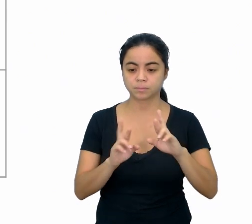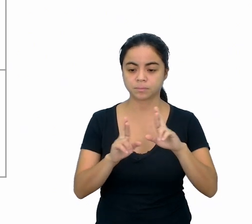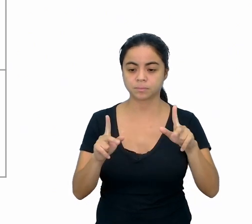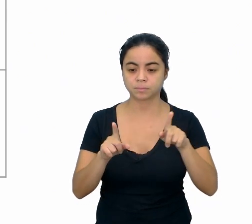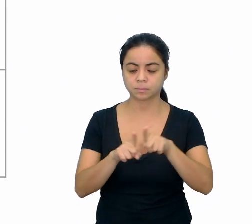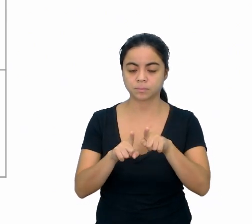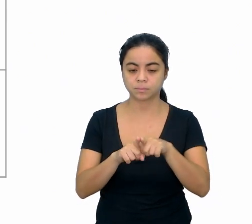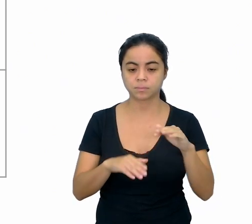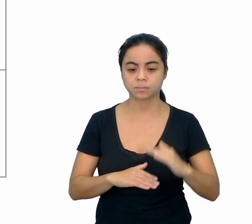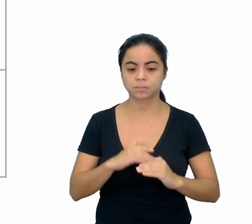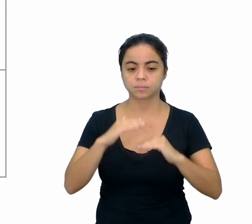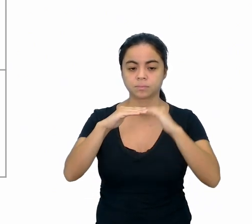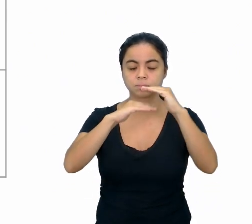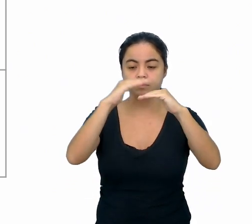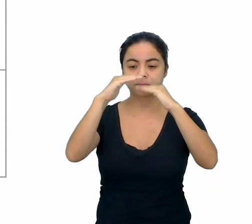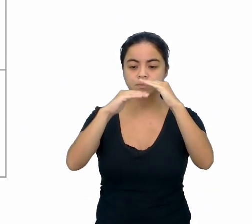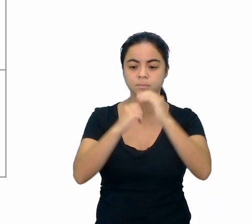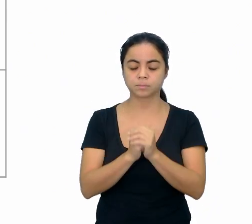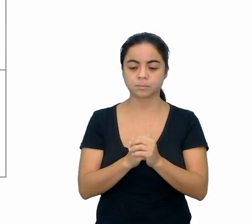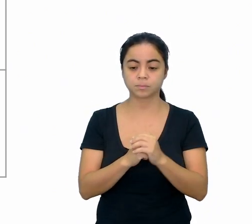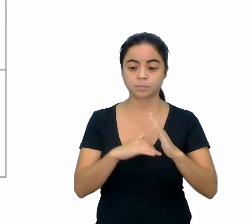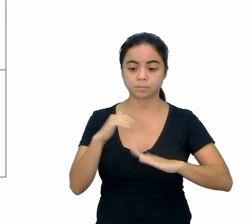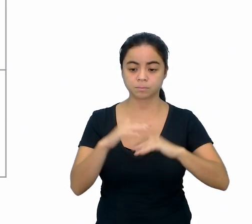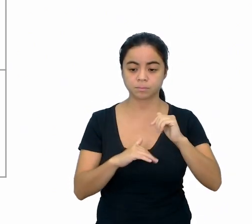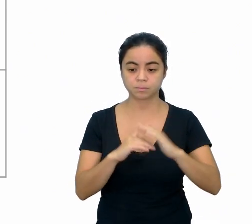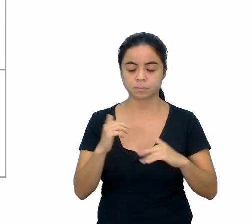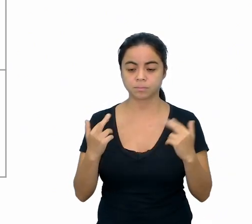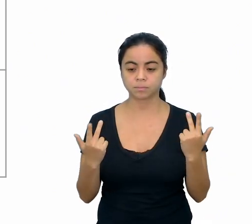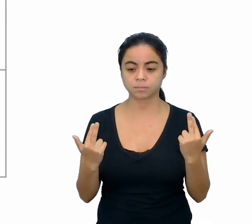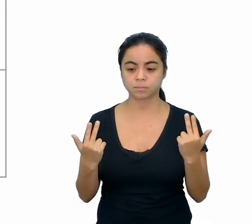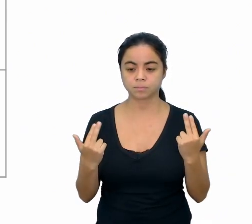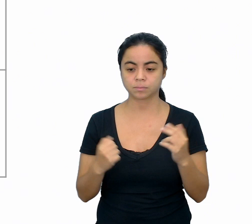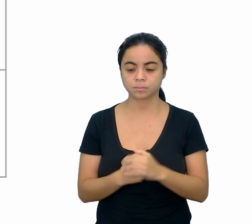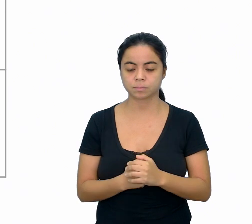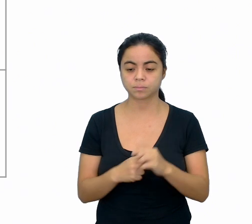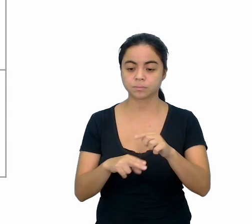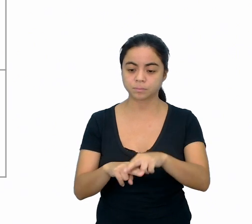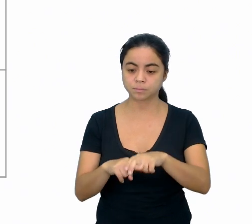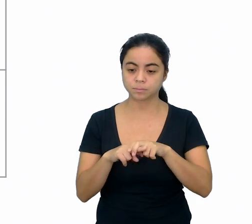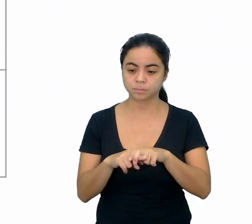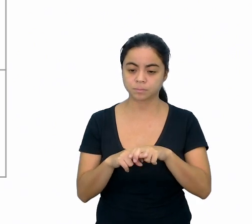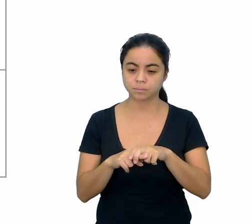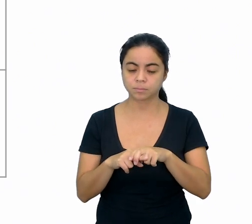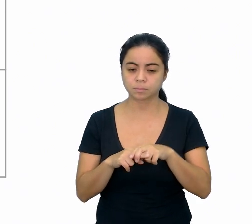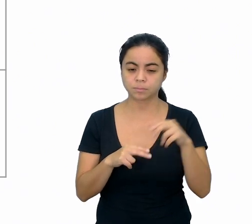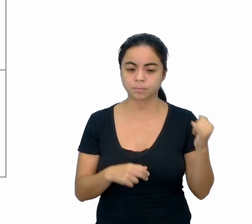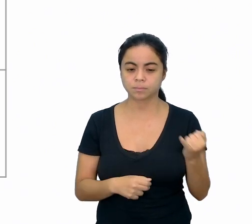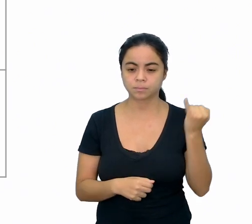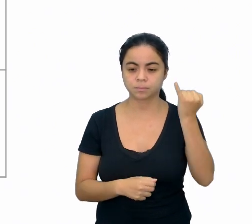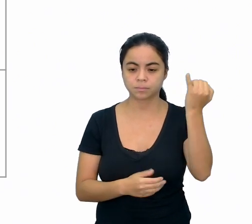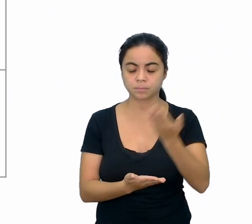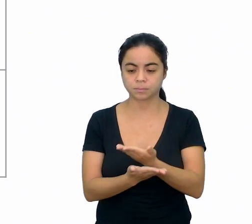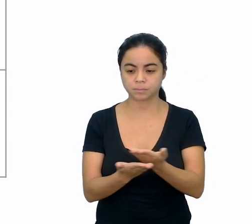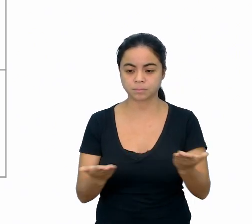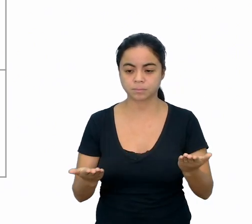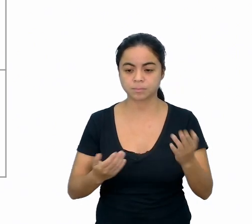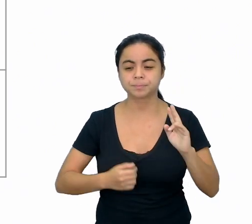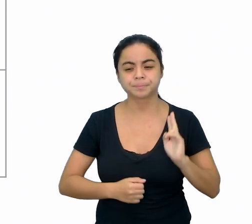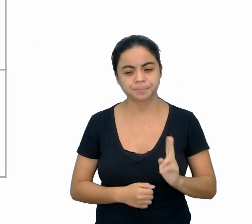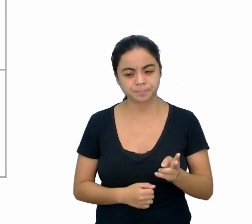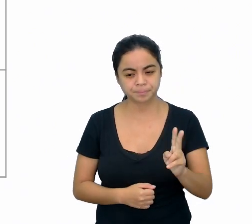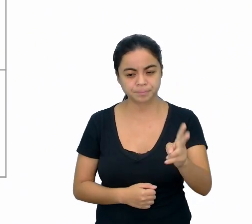ao desenvolvimento de uma mesma habilidade. Por isso, é importante, professor, que vocês